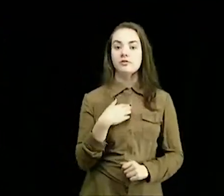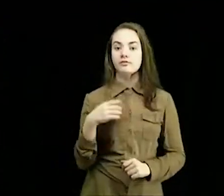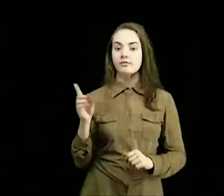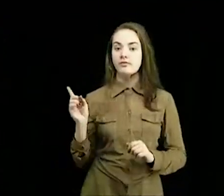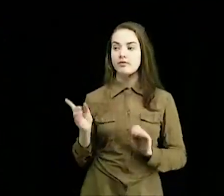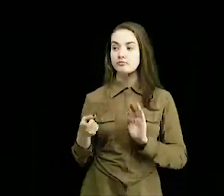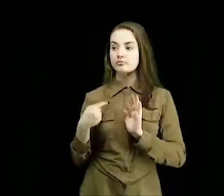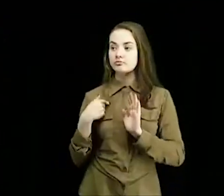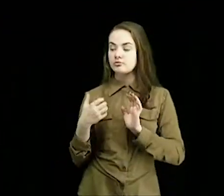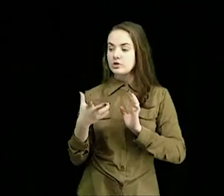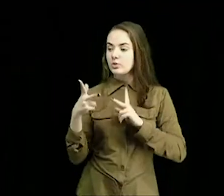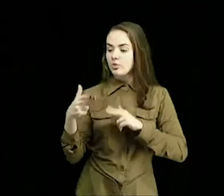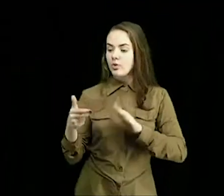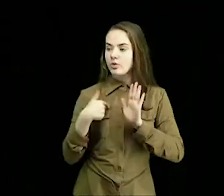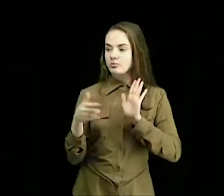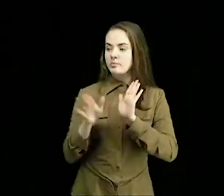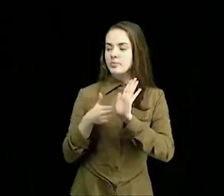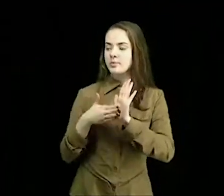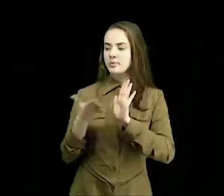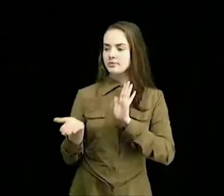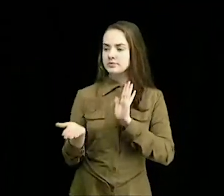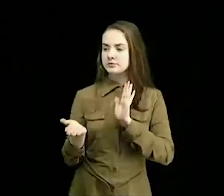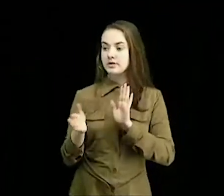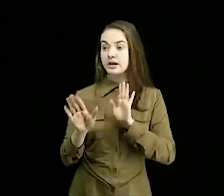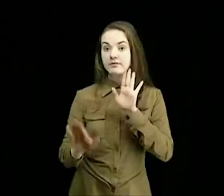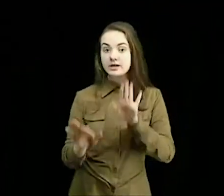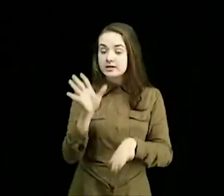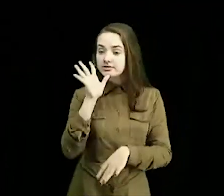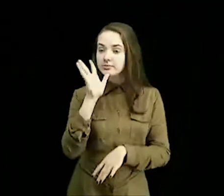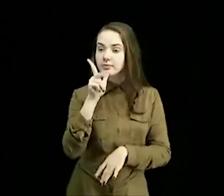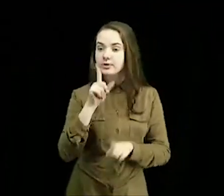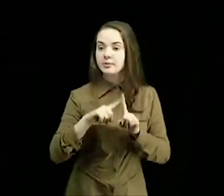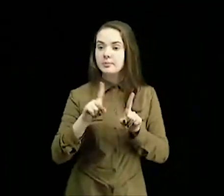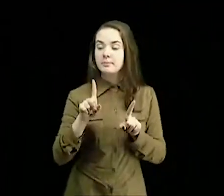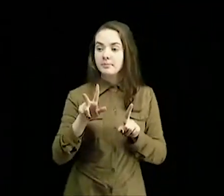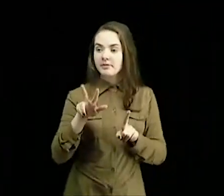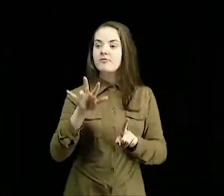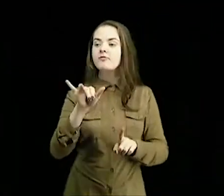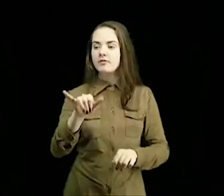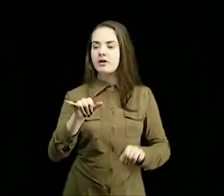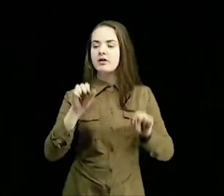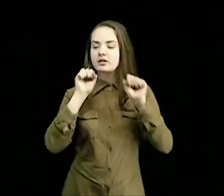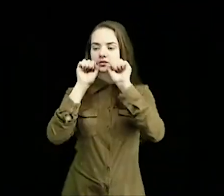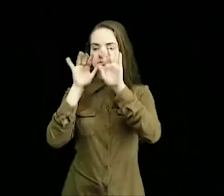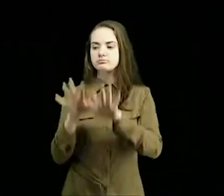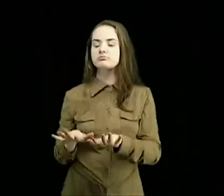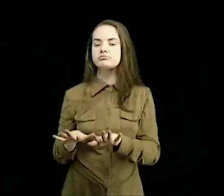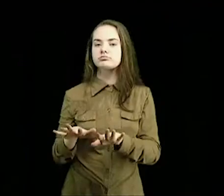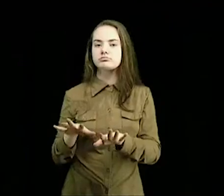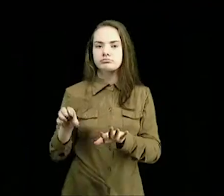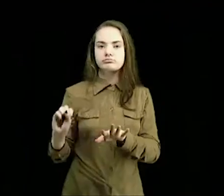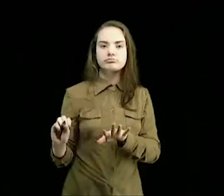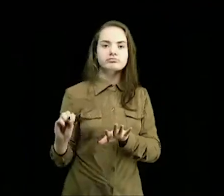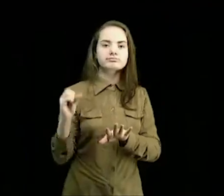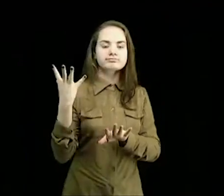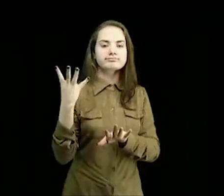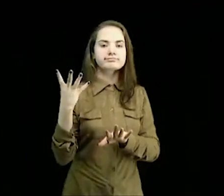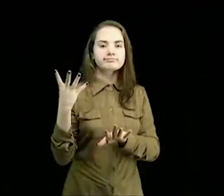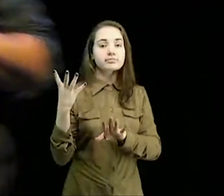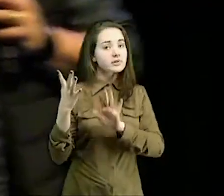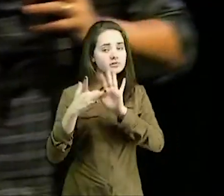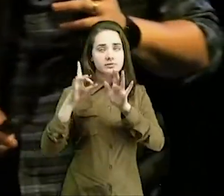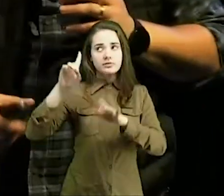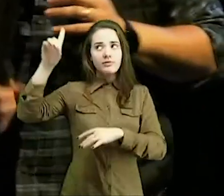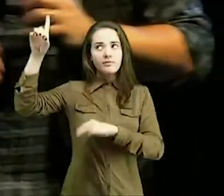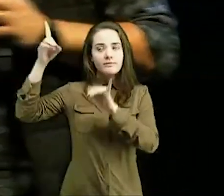estou te propondo. É o seguinte, pode até demorar, mas que você vai receber, vai receber. É isso que ele está dizendo